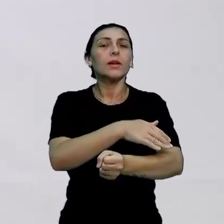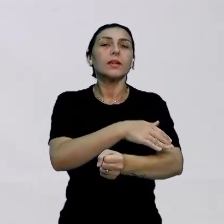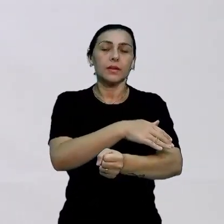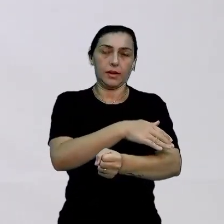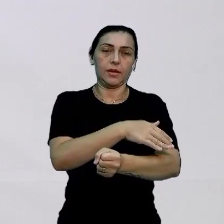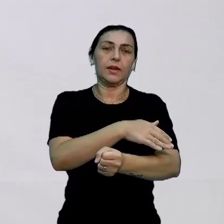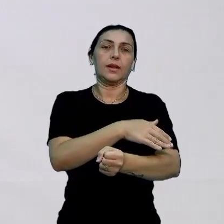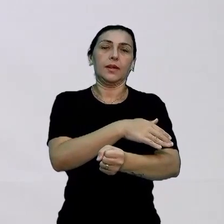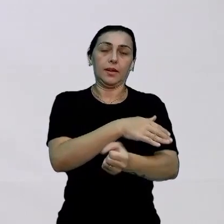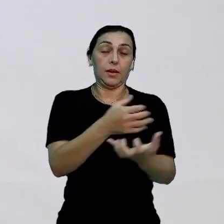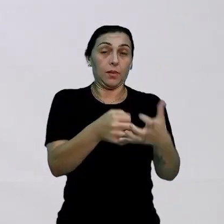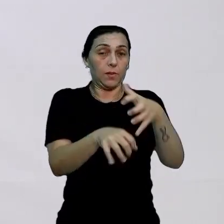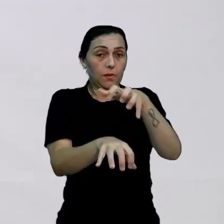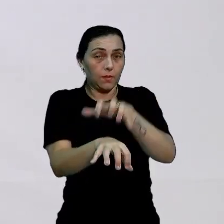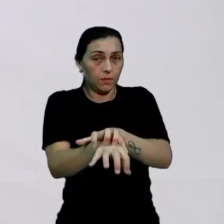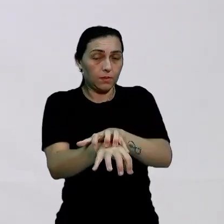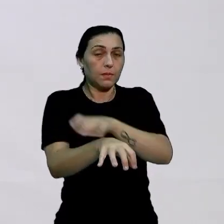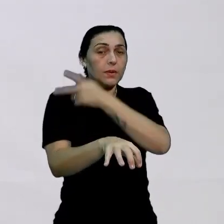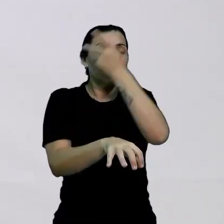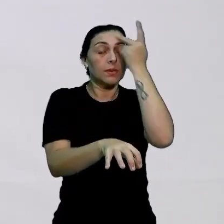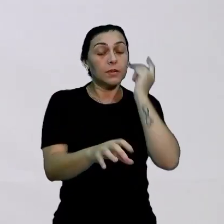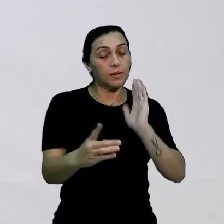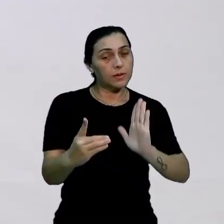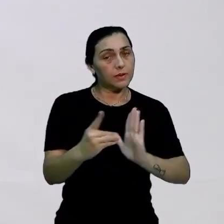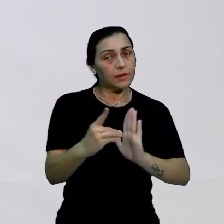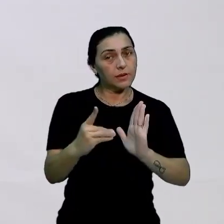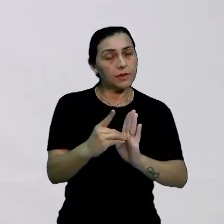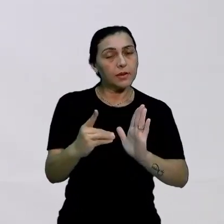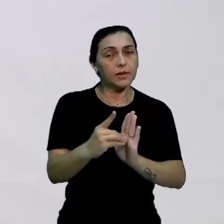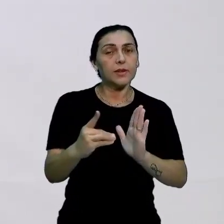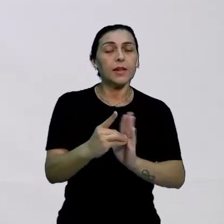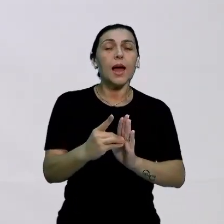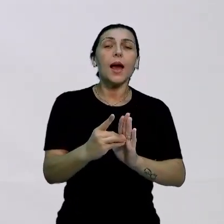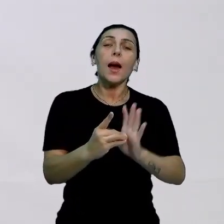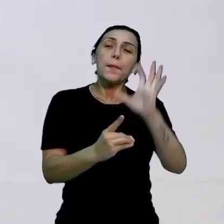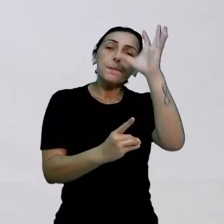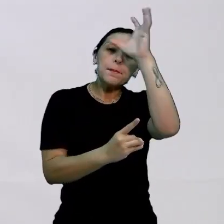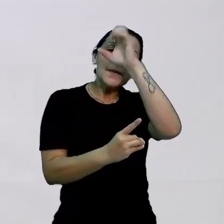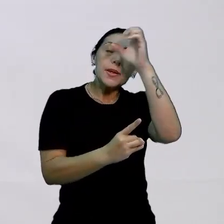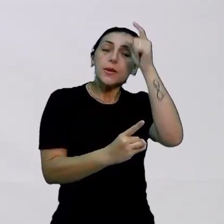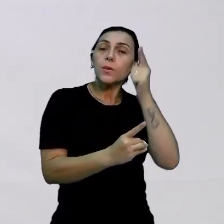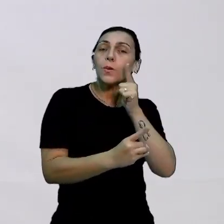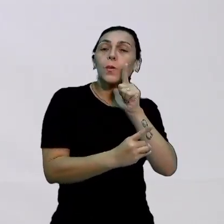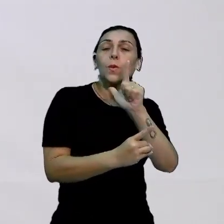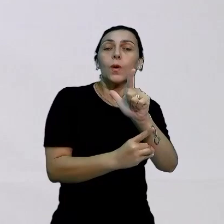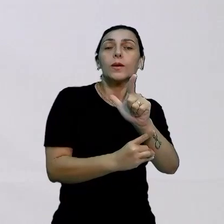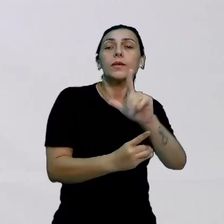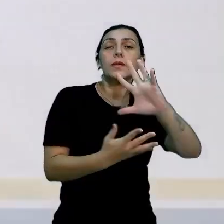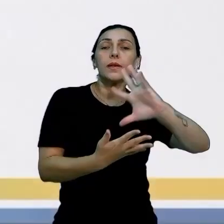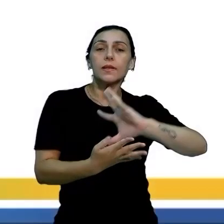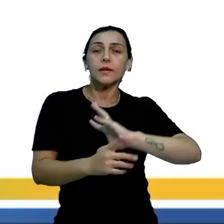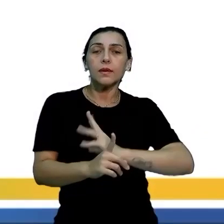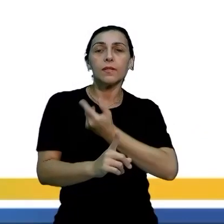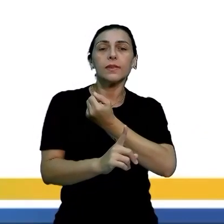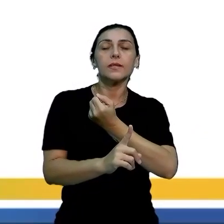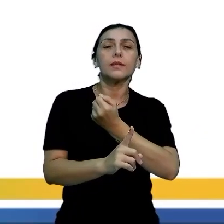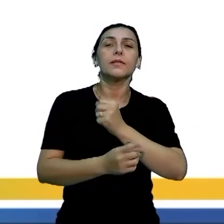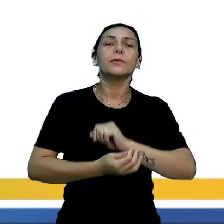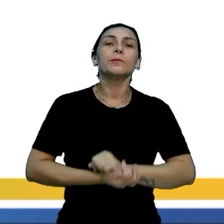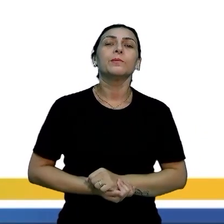na colônia, para que esses índios, de certa forma, alcançassem a salvação, não é?